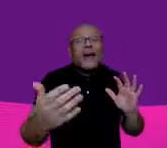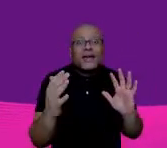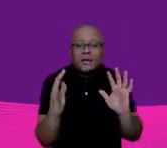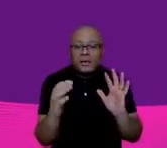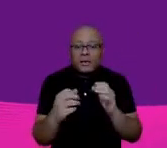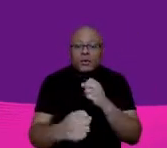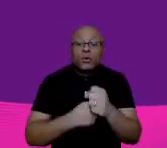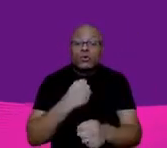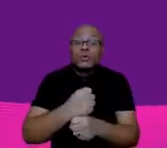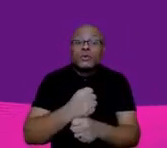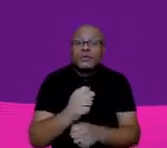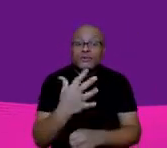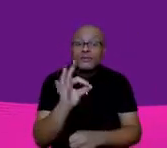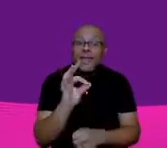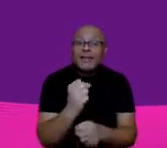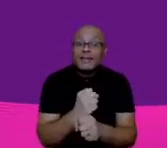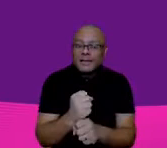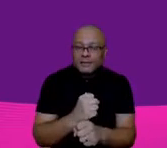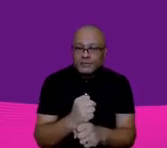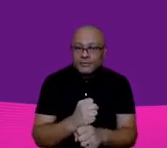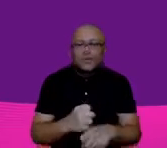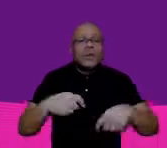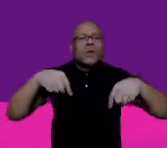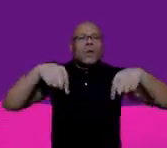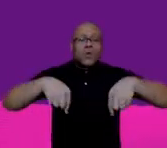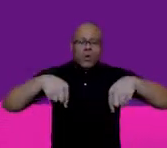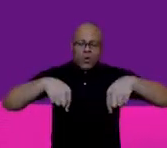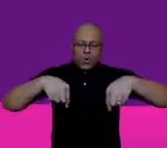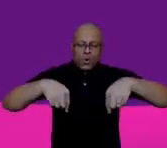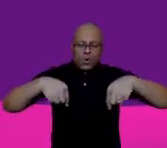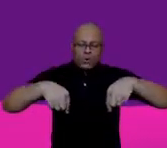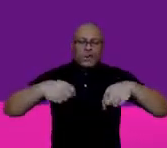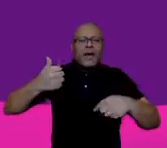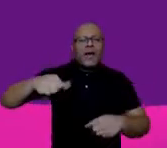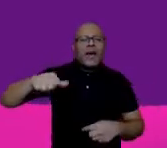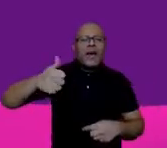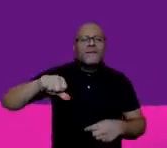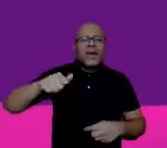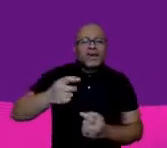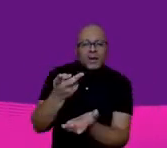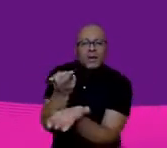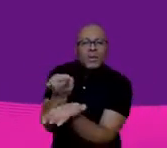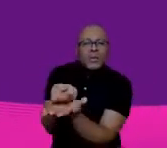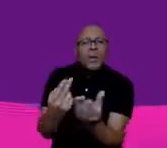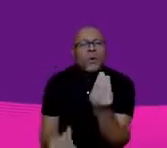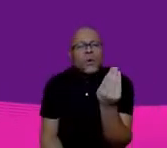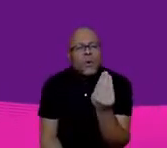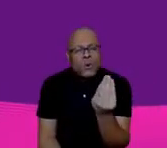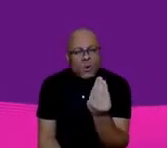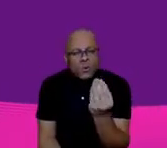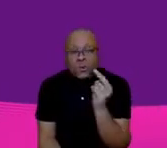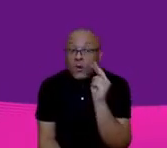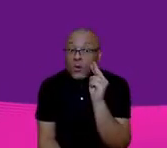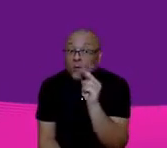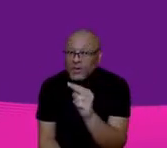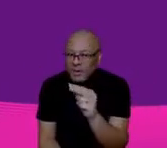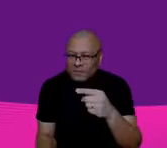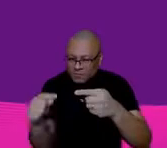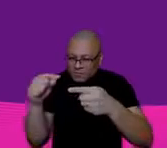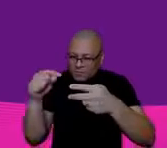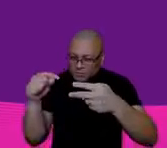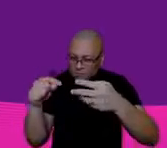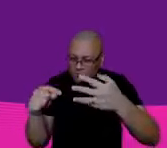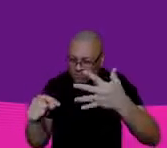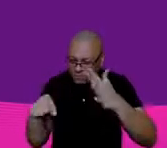década. Hoje, gente, como é que a gente avalia hoje o paciente? A gente vê os critérios clínicos, faz